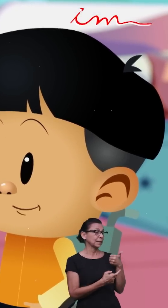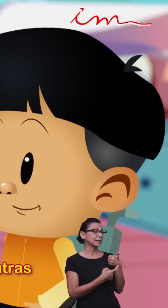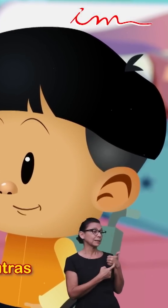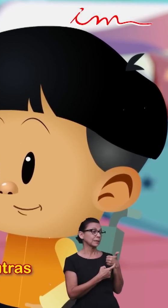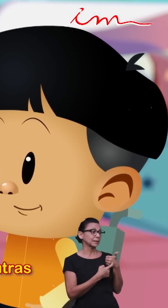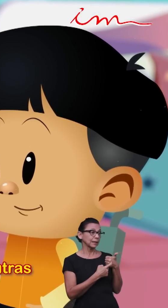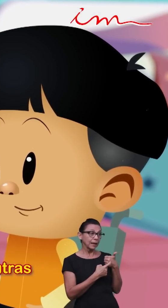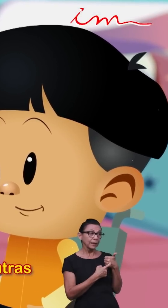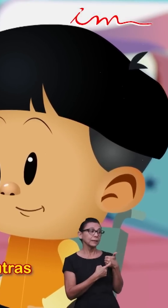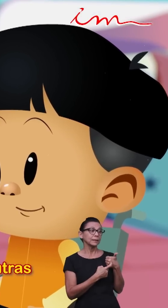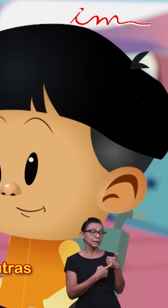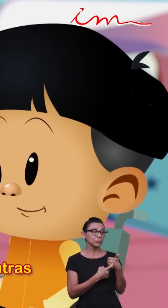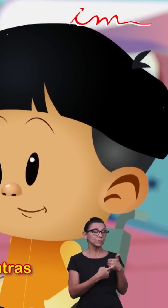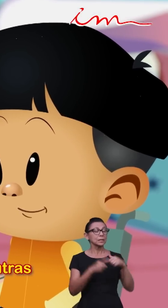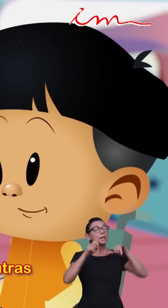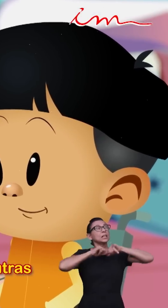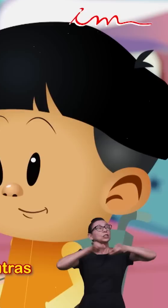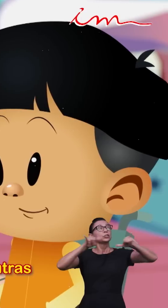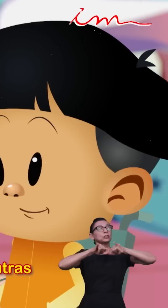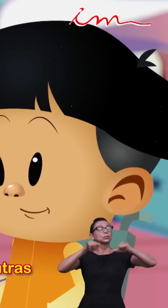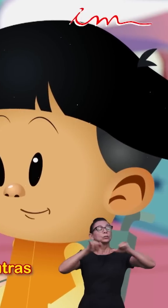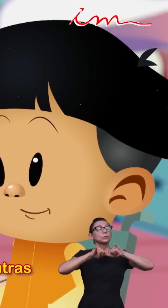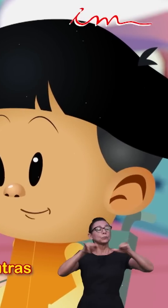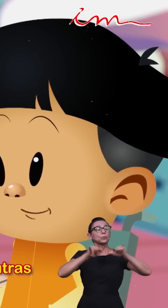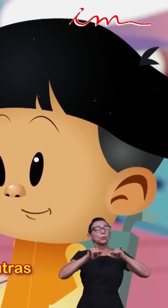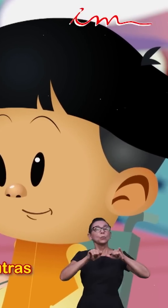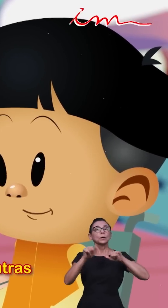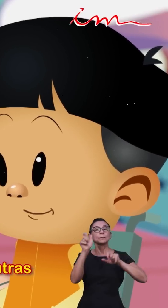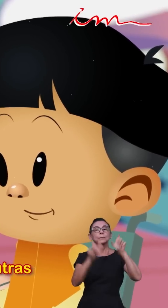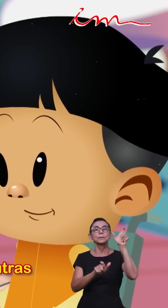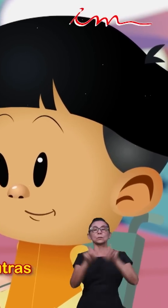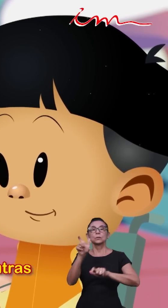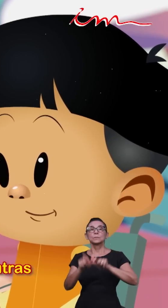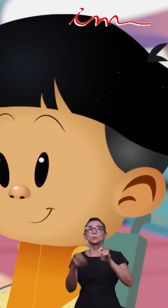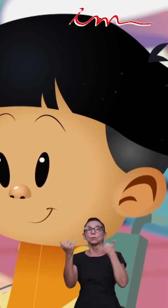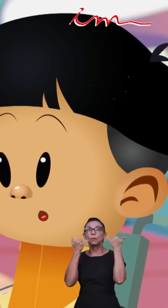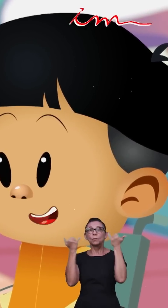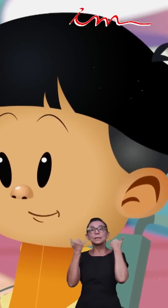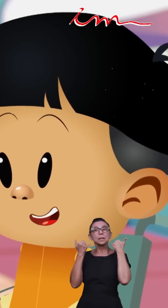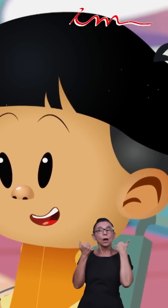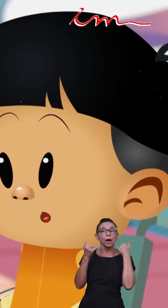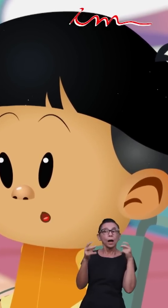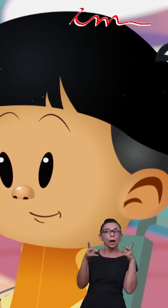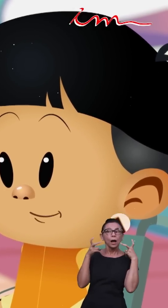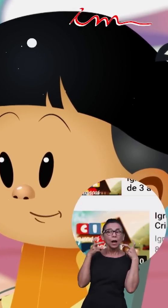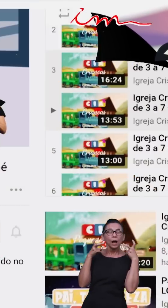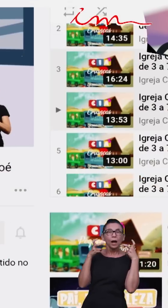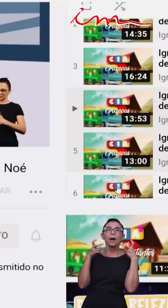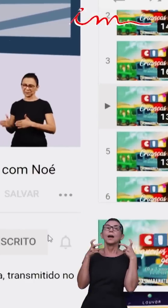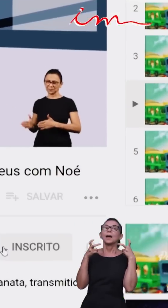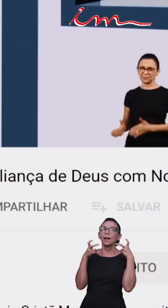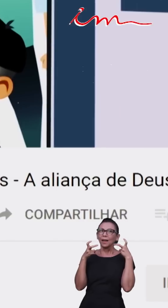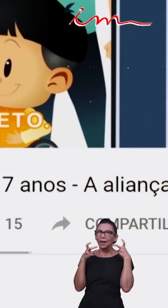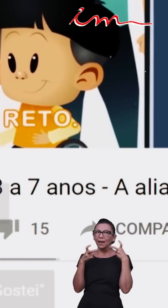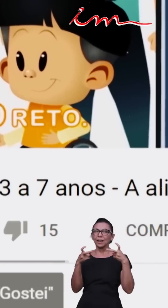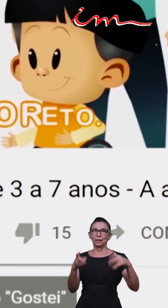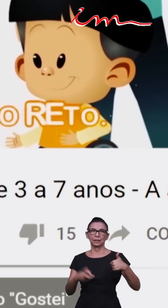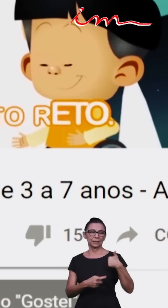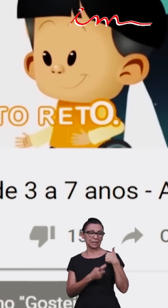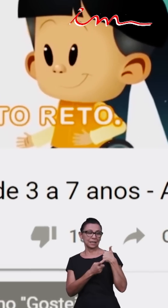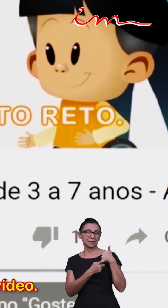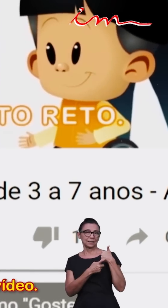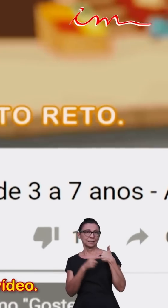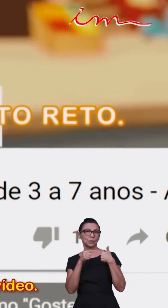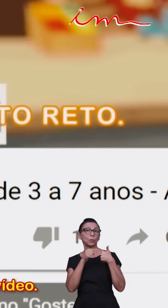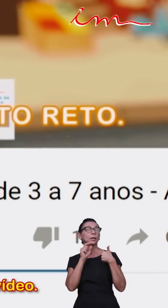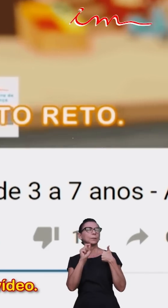no vídeo, você ajuda a divulgá-lo e fazer com que outras pessoas o assistam também? Como assim, Elo? Dar like, que é esse sinal de